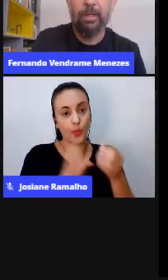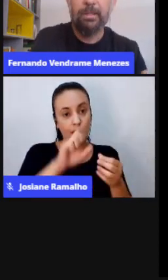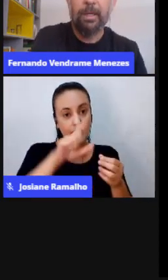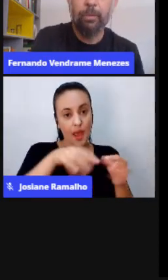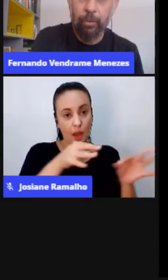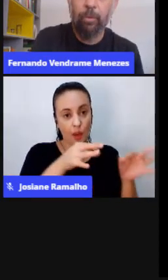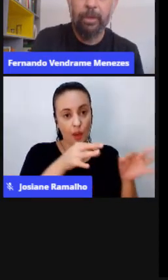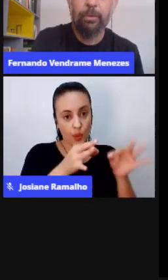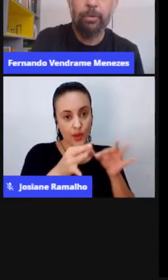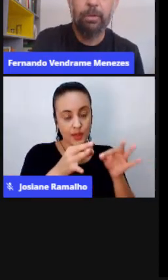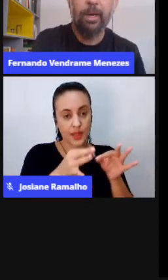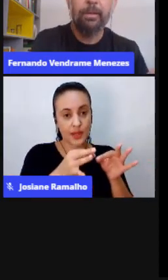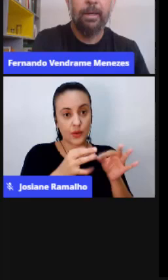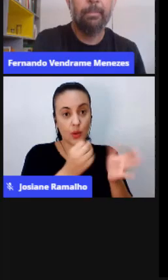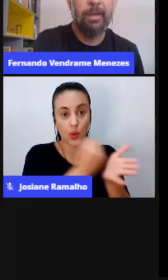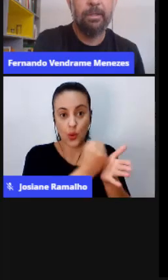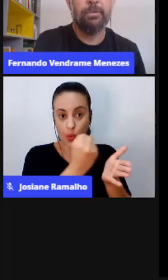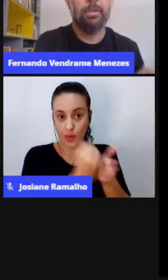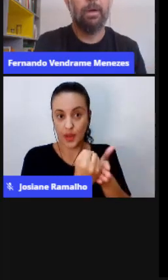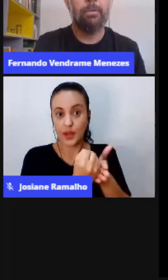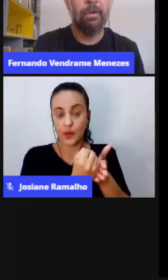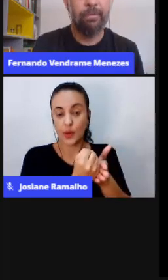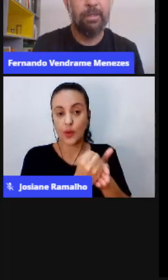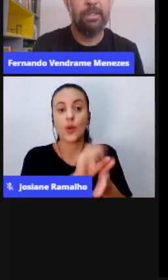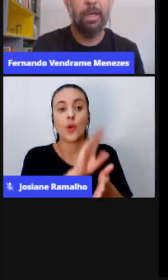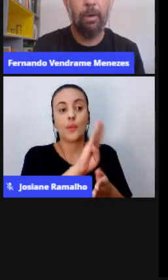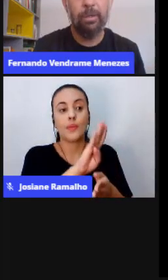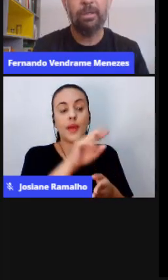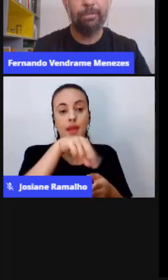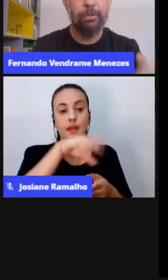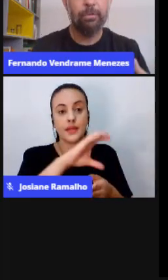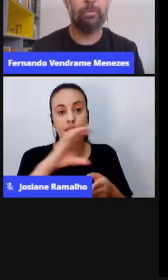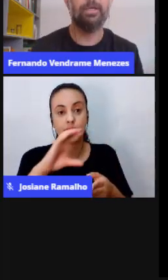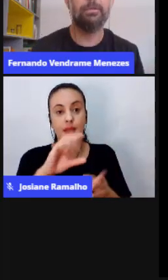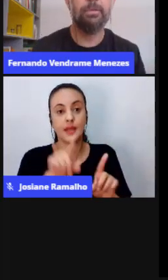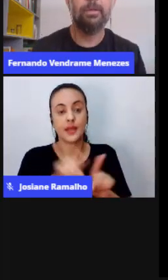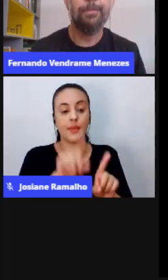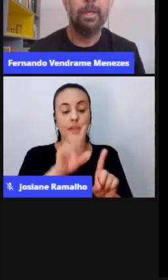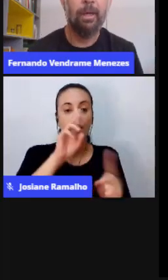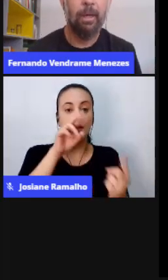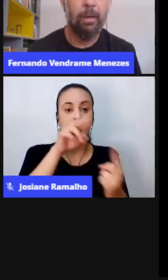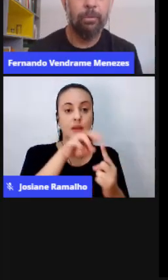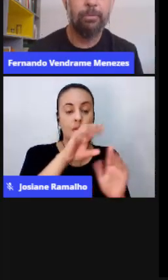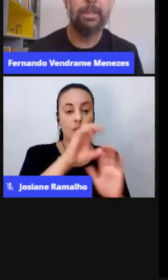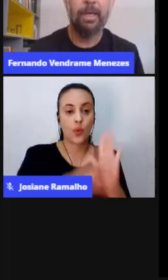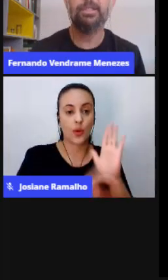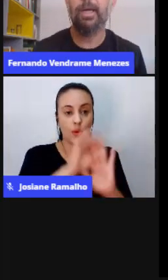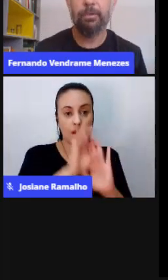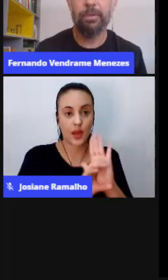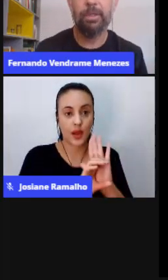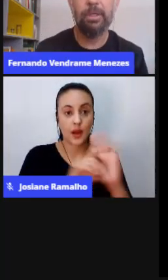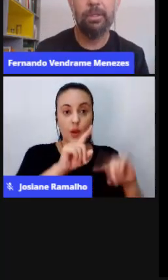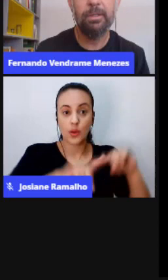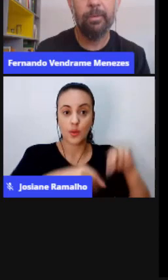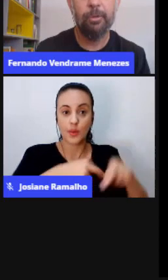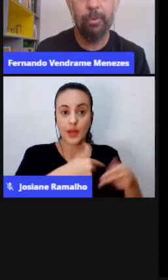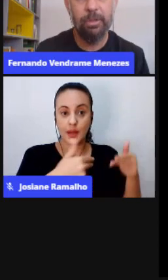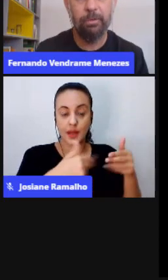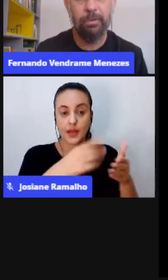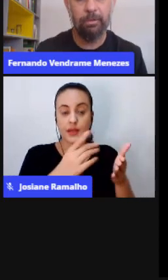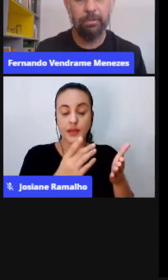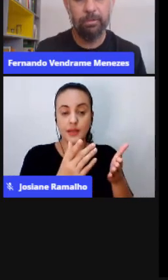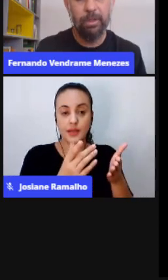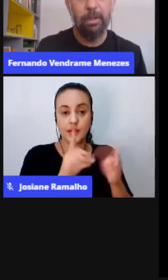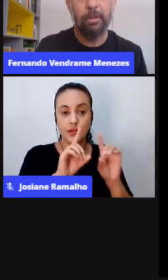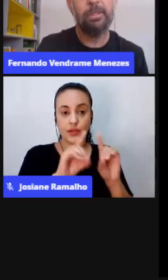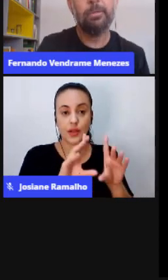Está organizado o documento curricular, né? A base nacional, o referencial e, enfim, os documentos, os materiais didáticos que estão à disposição